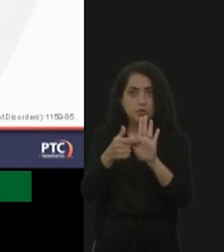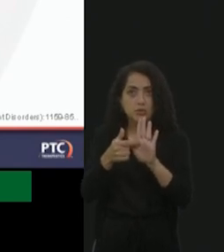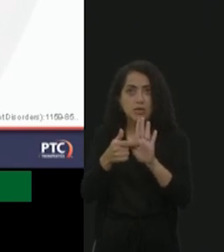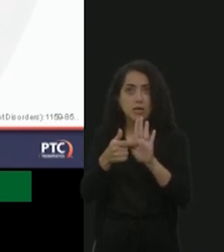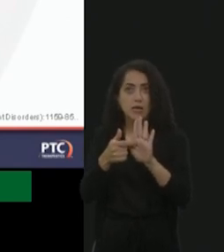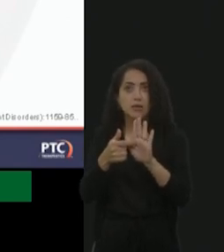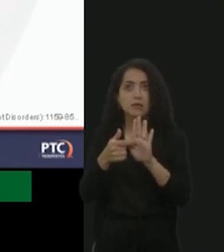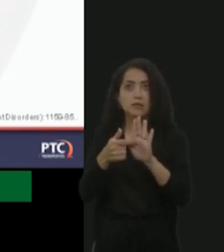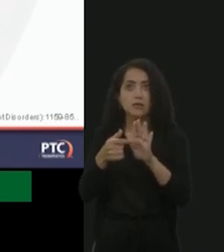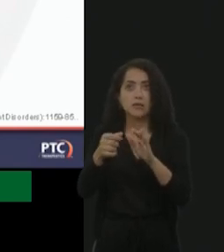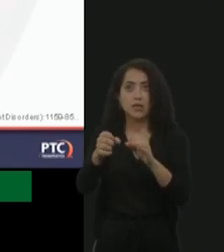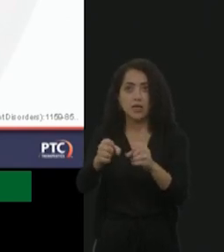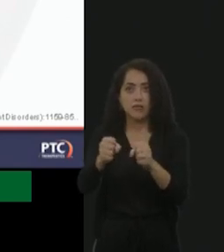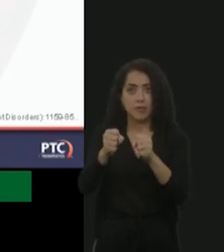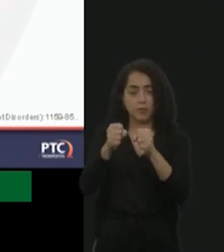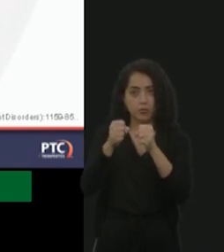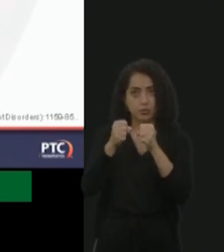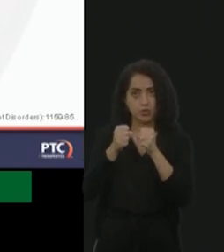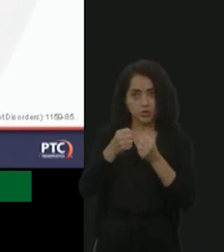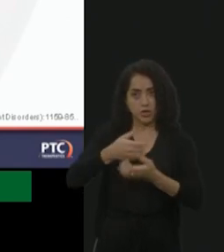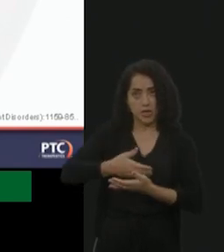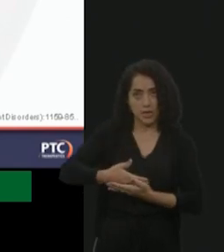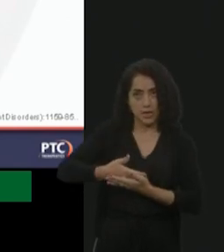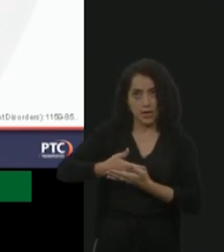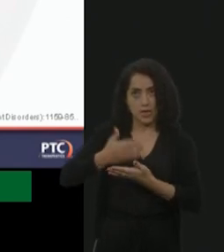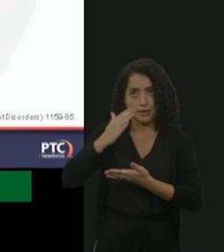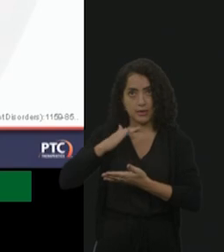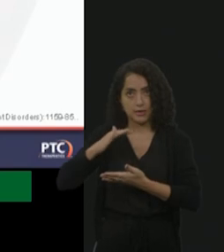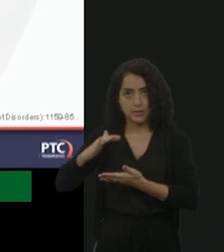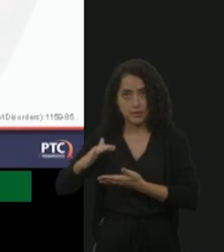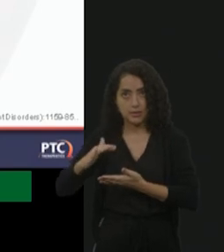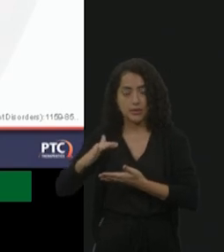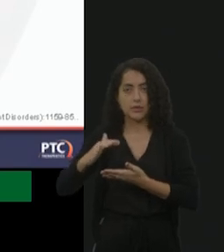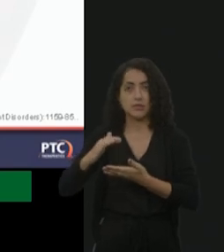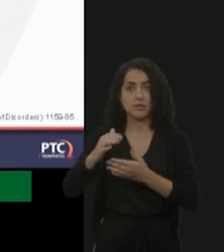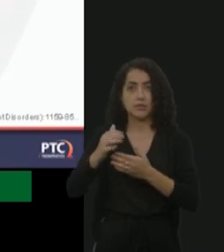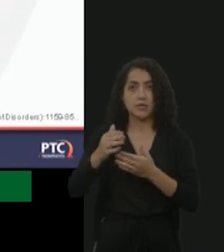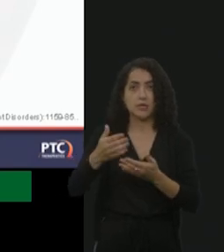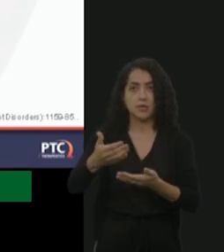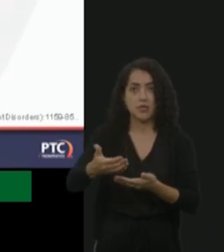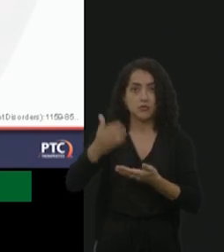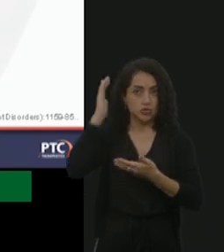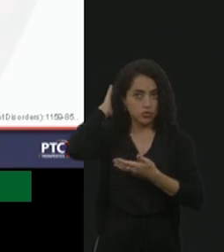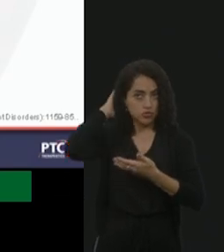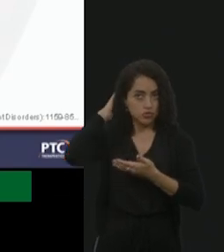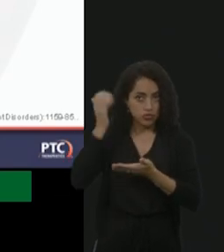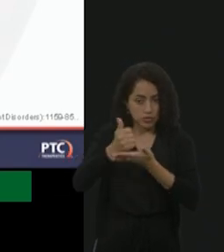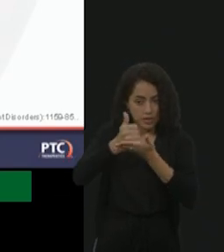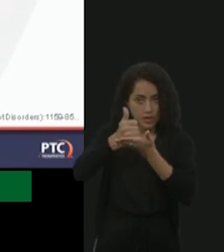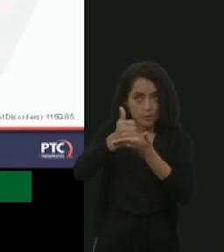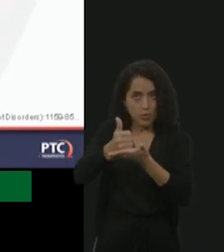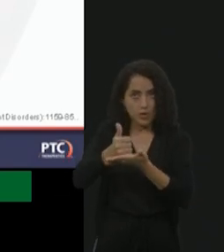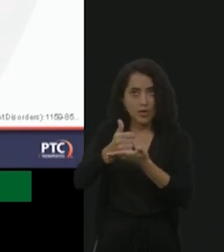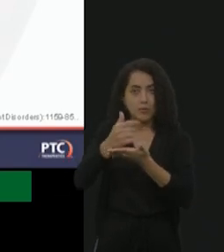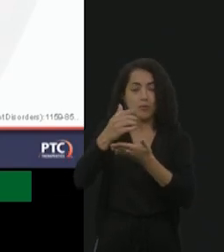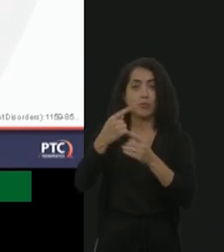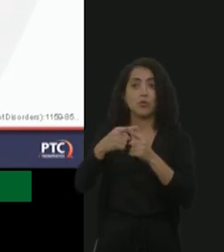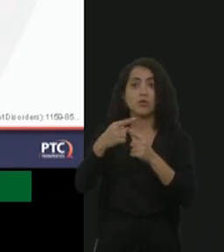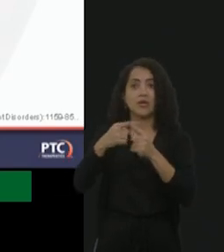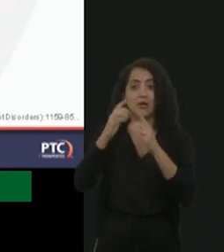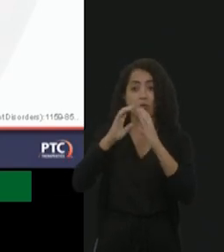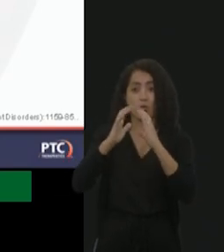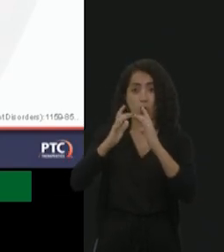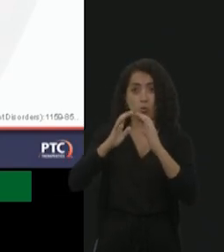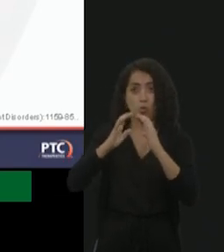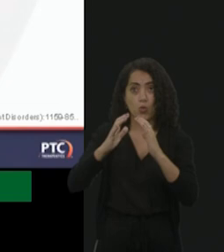vai puxar a criança aqui pelos bracinhos. Junto, ela tem que trazer a cabeça, porque a criança não tem o controle cefálico numa idade